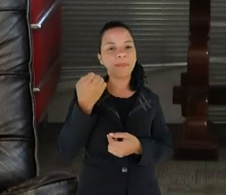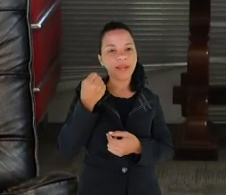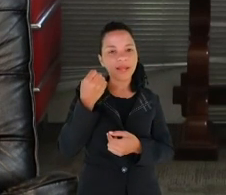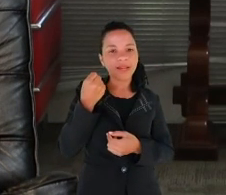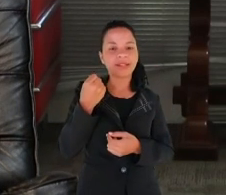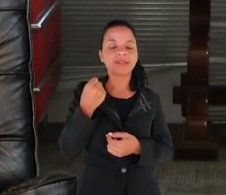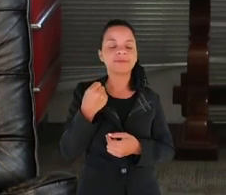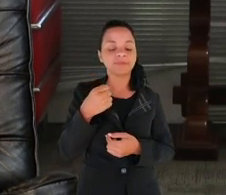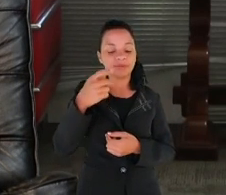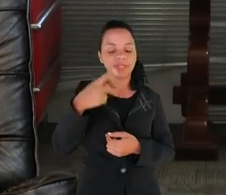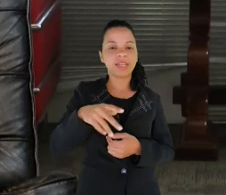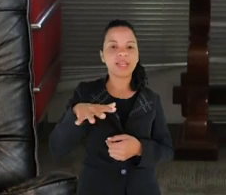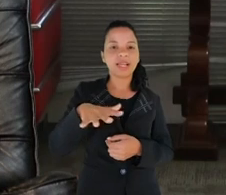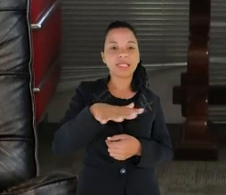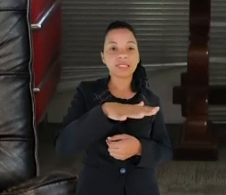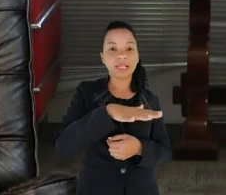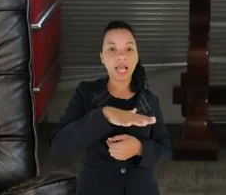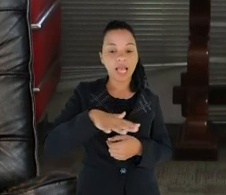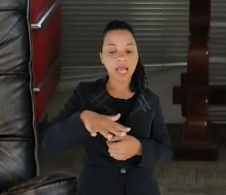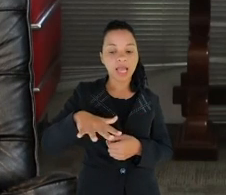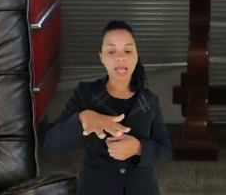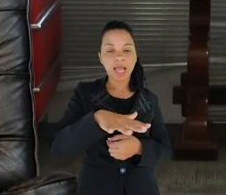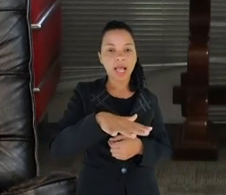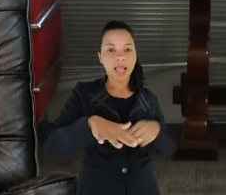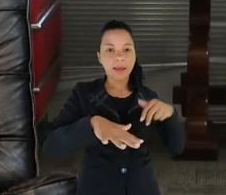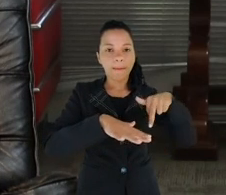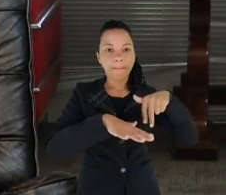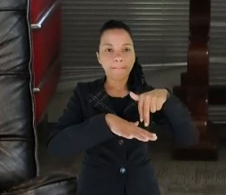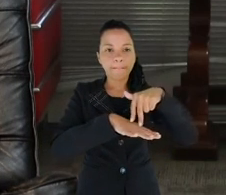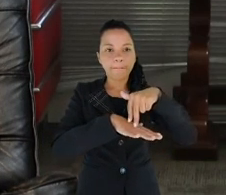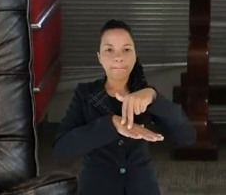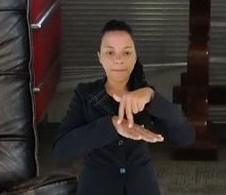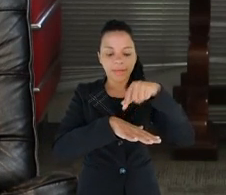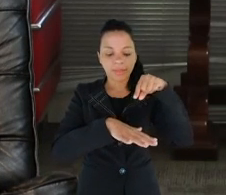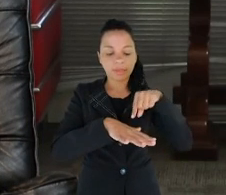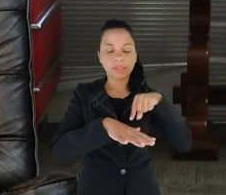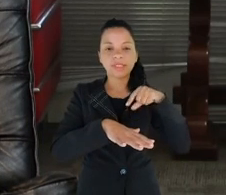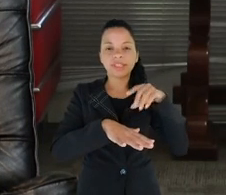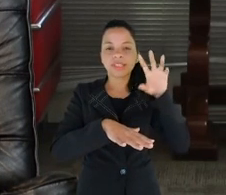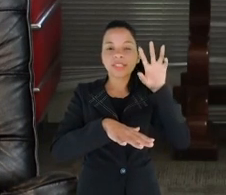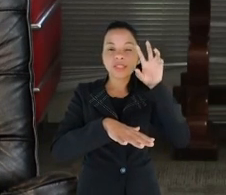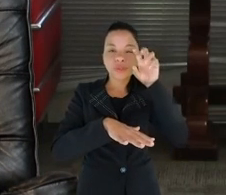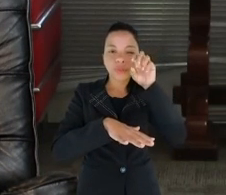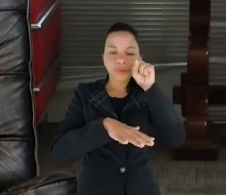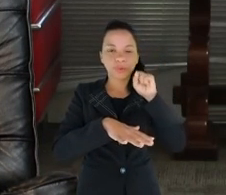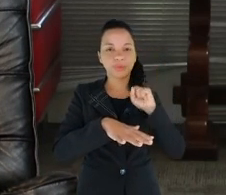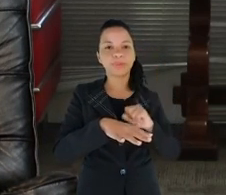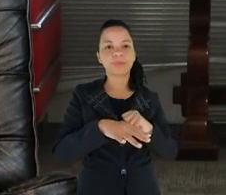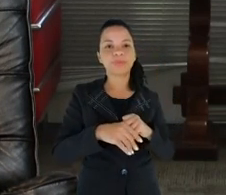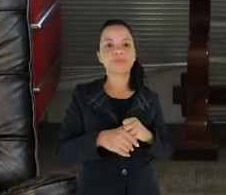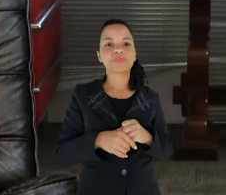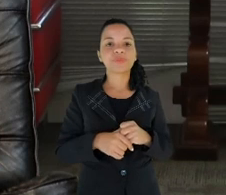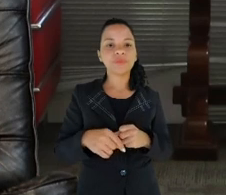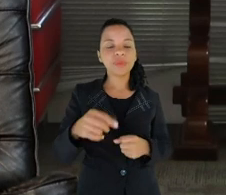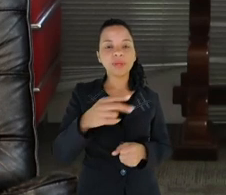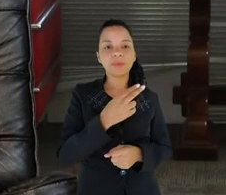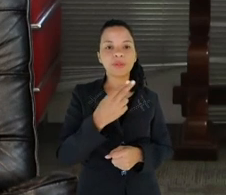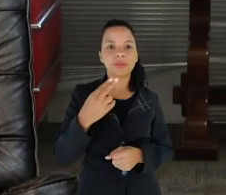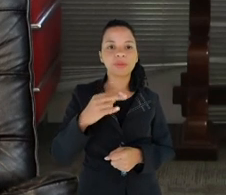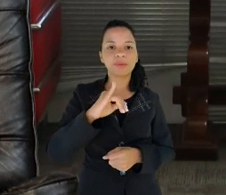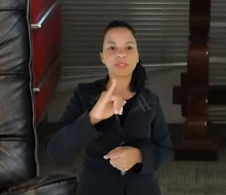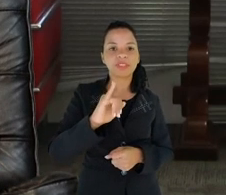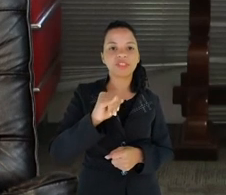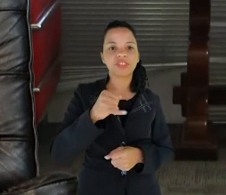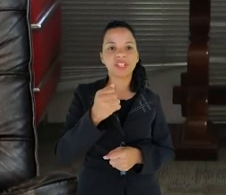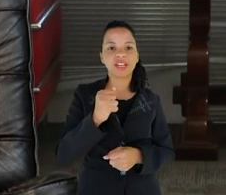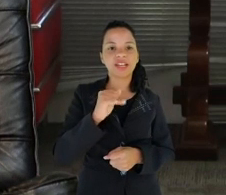sala com piso escuro, com poltronas pretas. Meu nome é Jailton Lopes Júnior, sou juiz de direito substituto do Tribunal